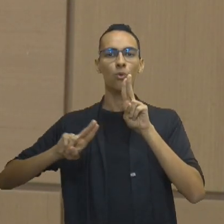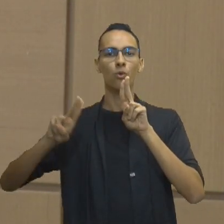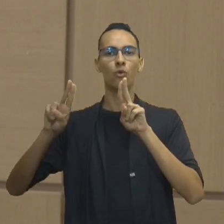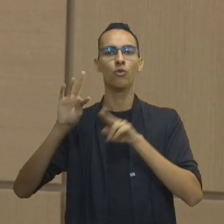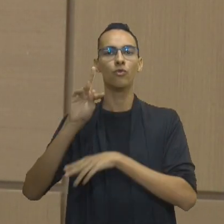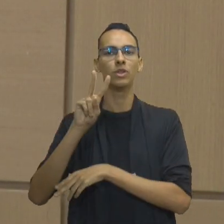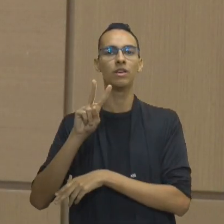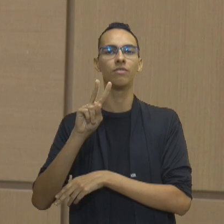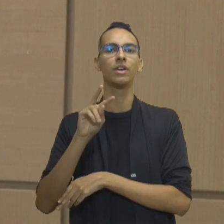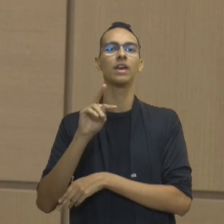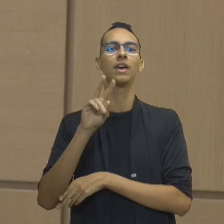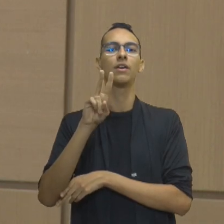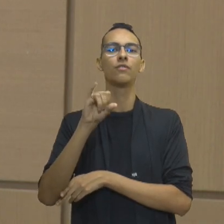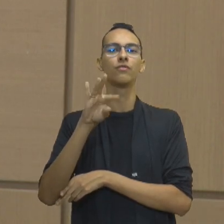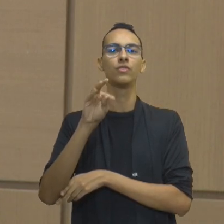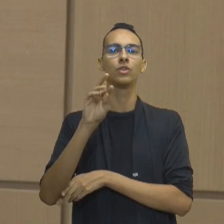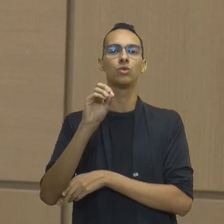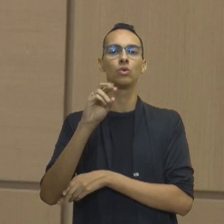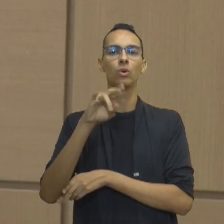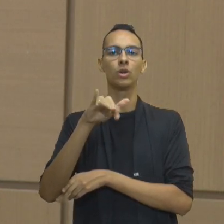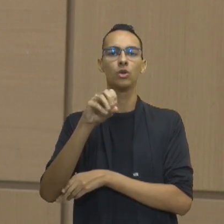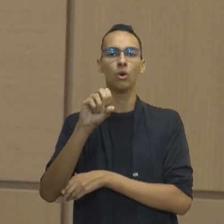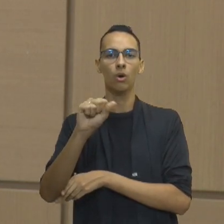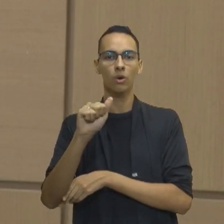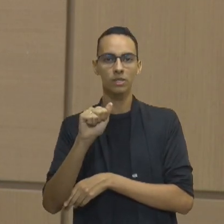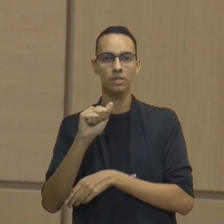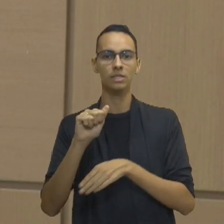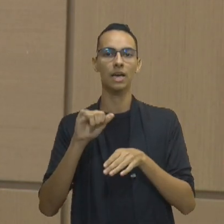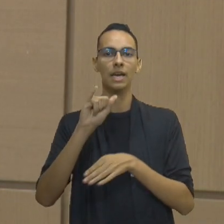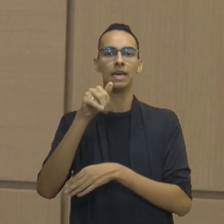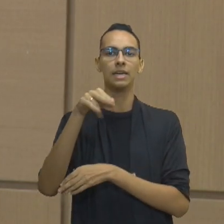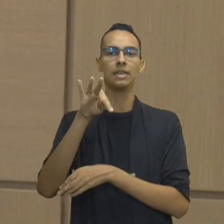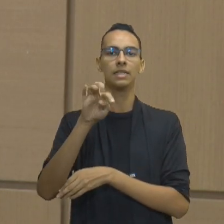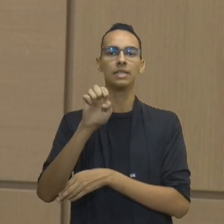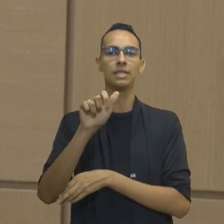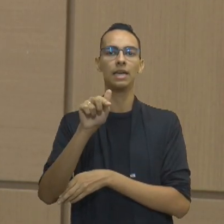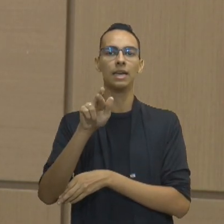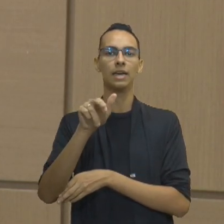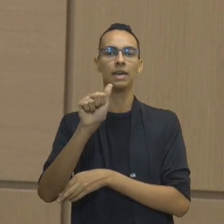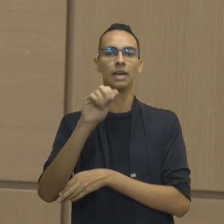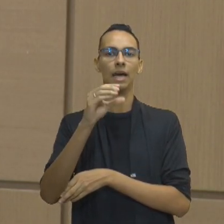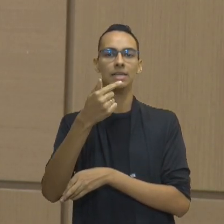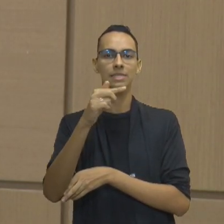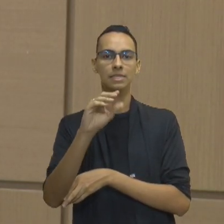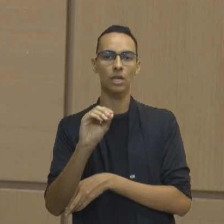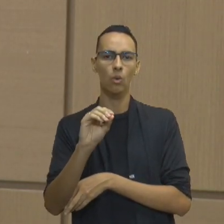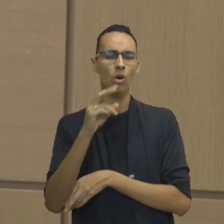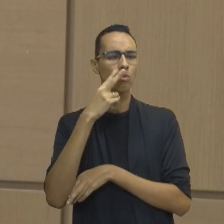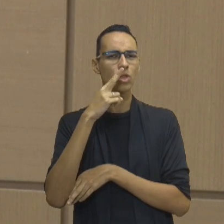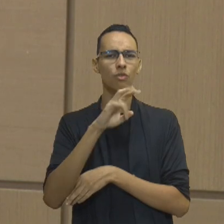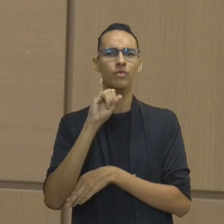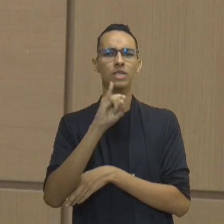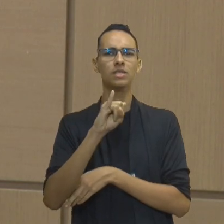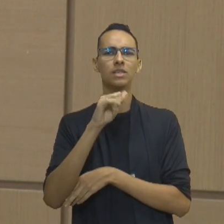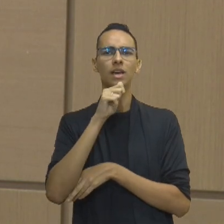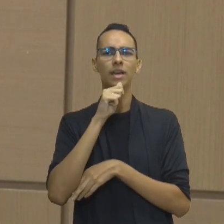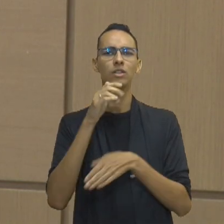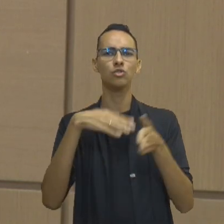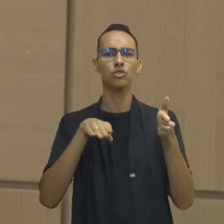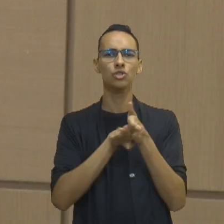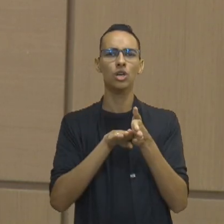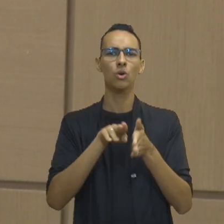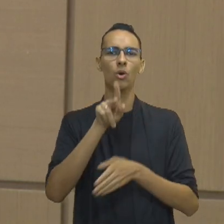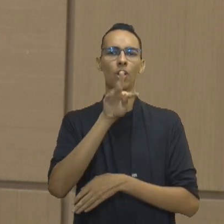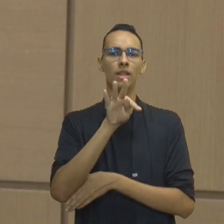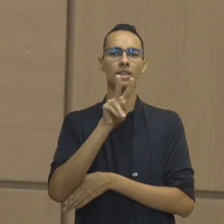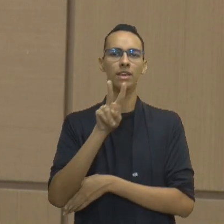TV Vitoriosa, TV Integração, e eu não vi se já chegou o pessoal da TV